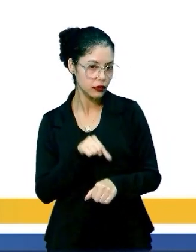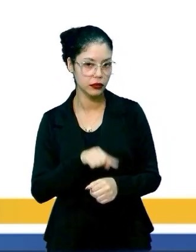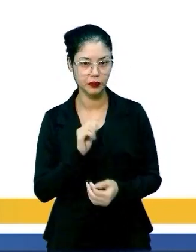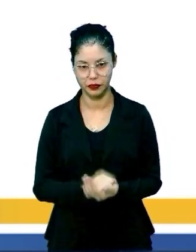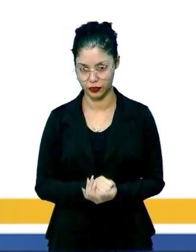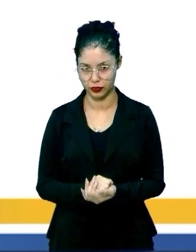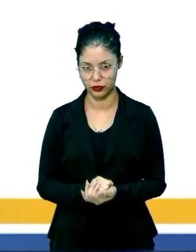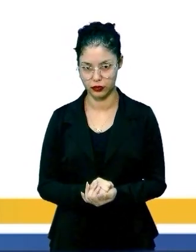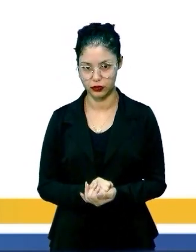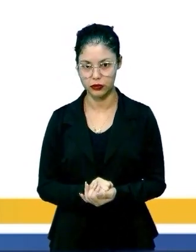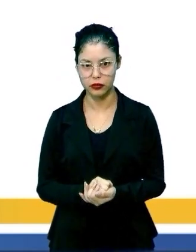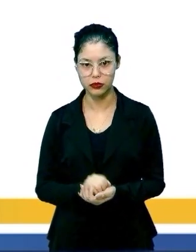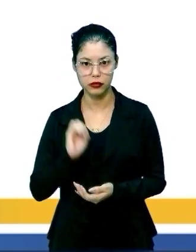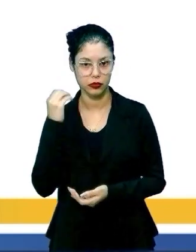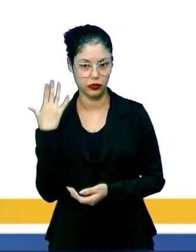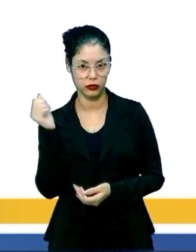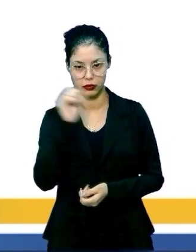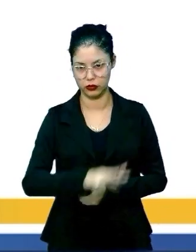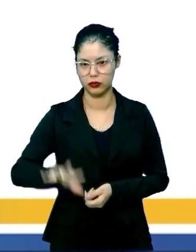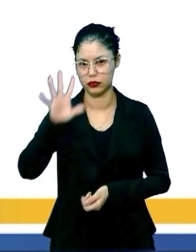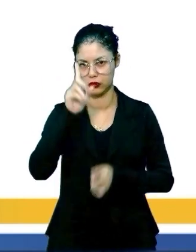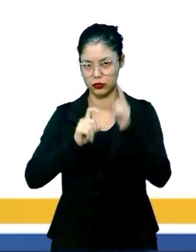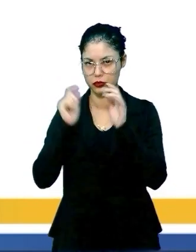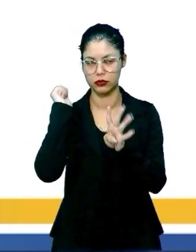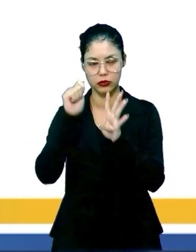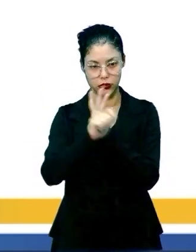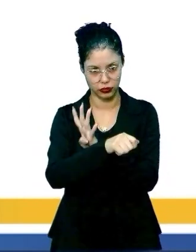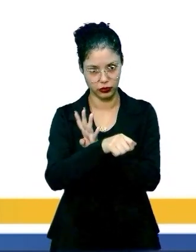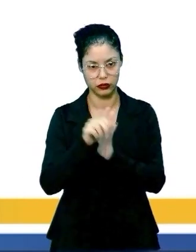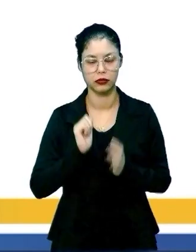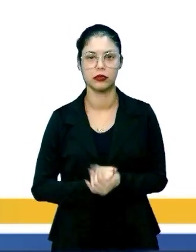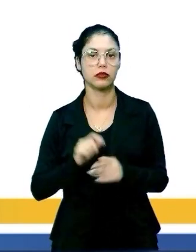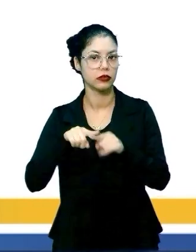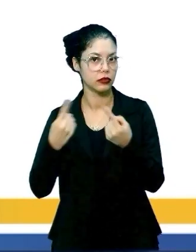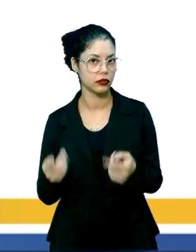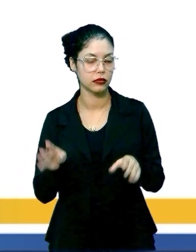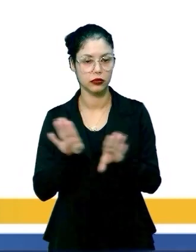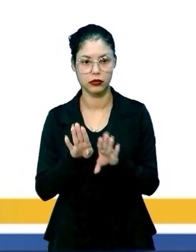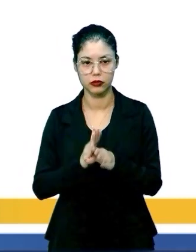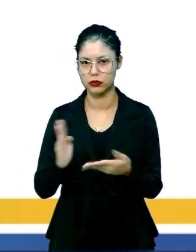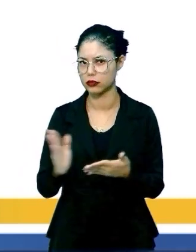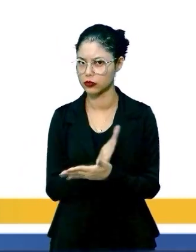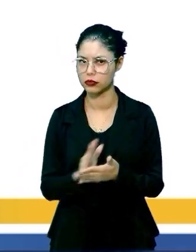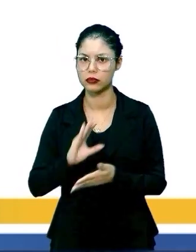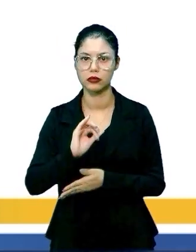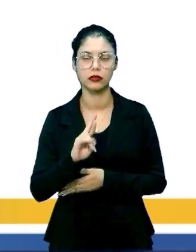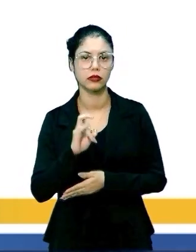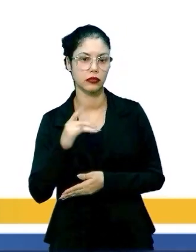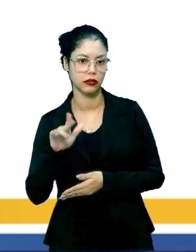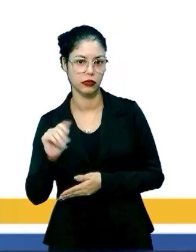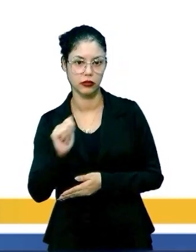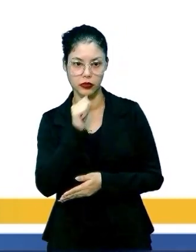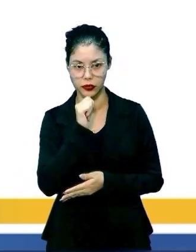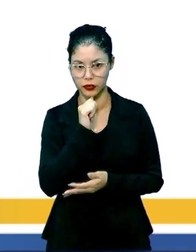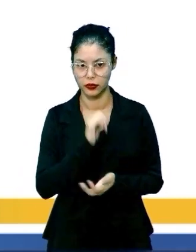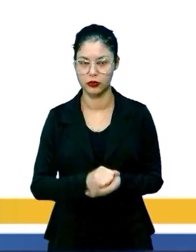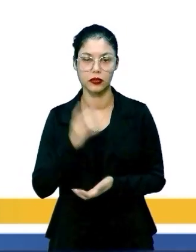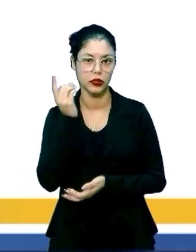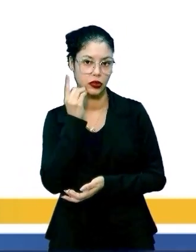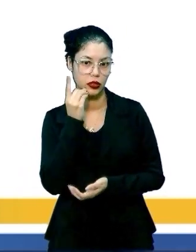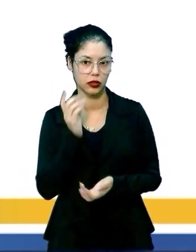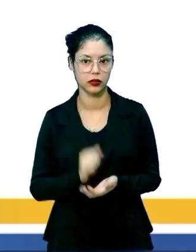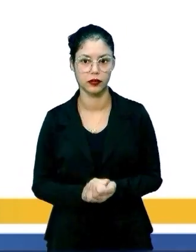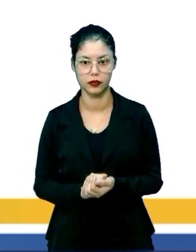a duração da operação, geralmente expressa em meses, mas também nós temos algumas operações que são